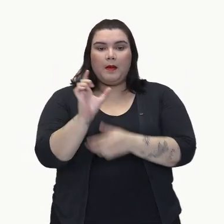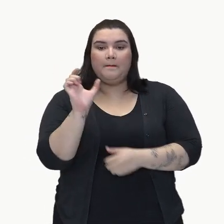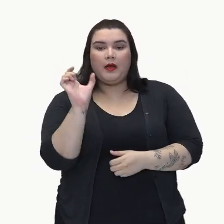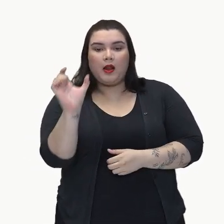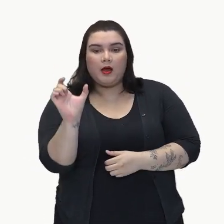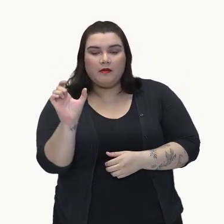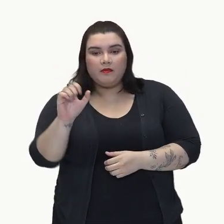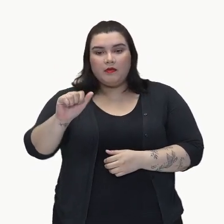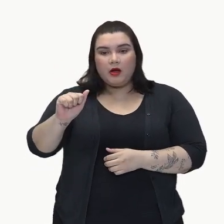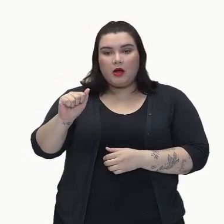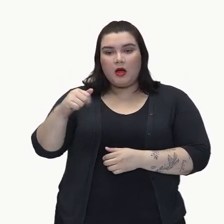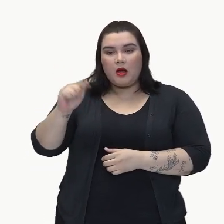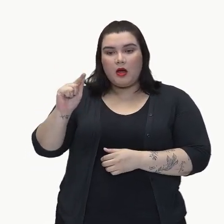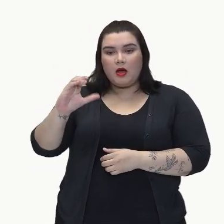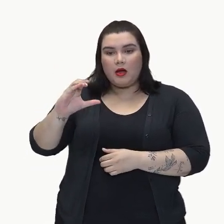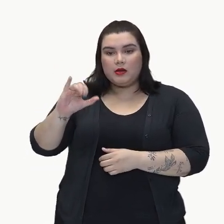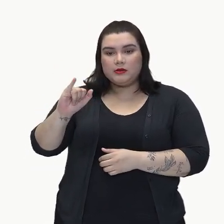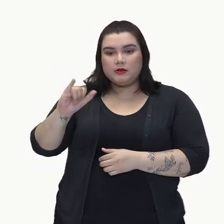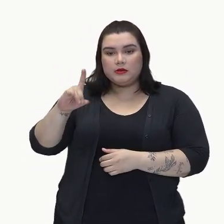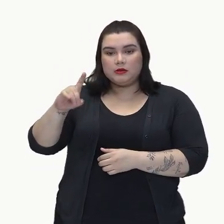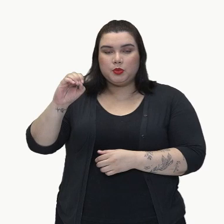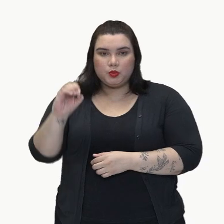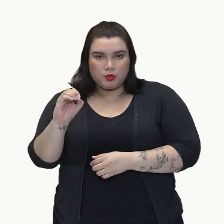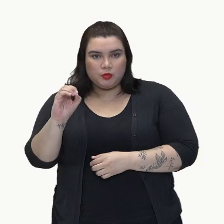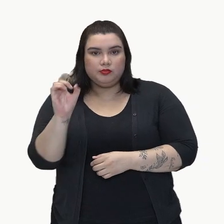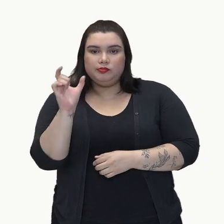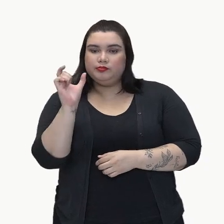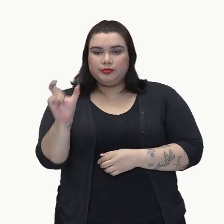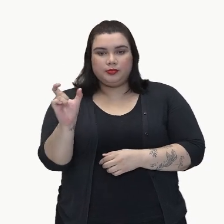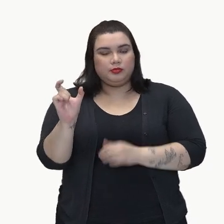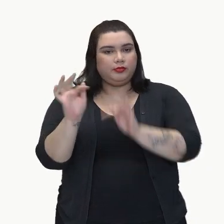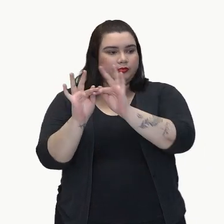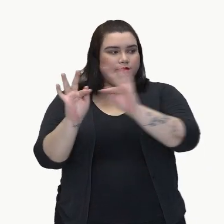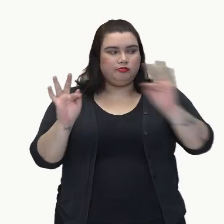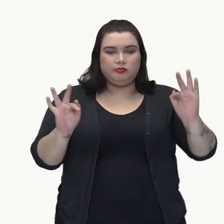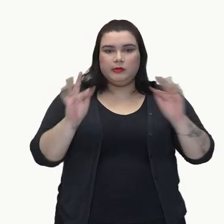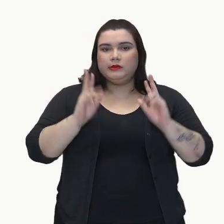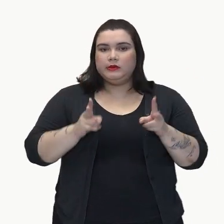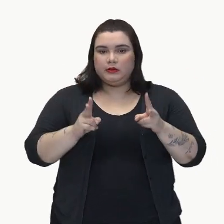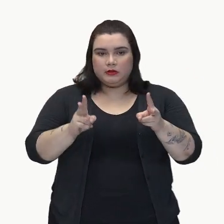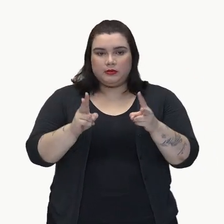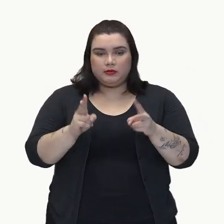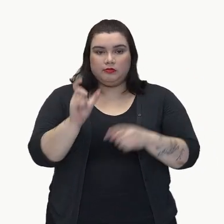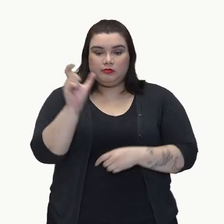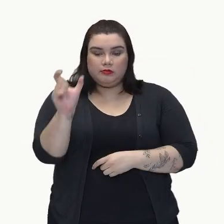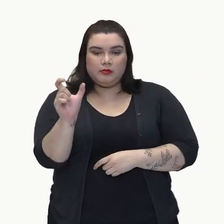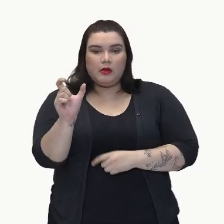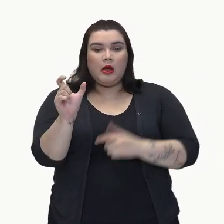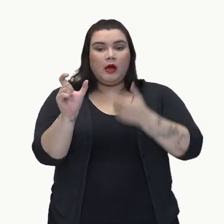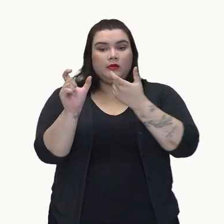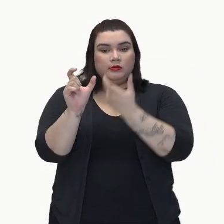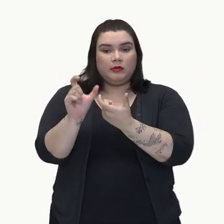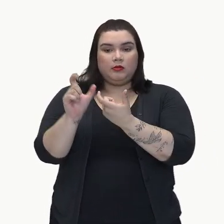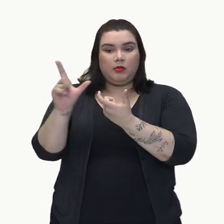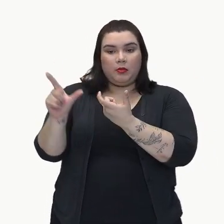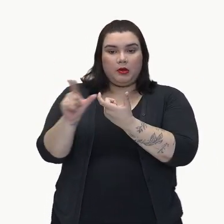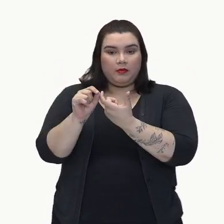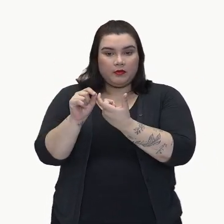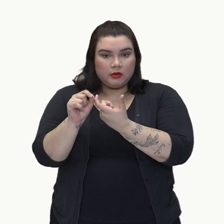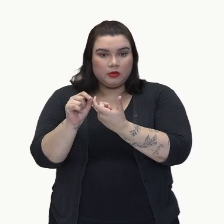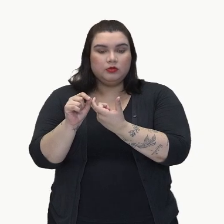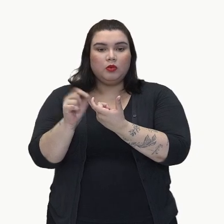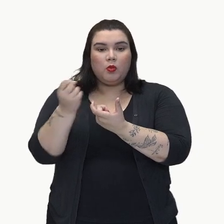palavra ácido, é sempre desse jeito. Aí tem o prefixo, que indica o número de